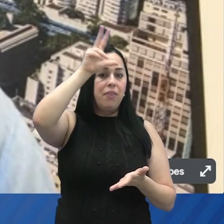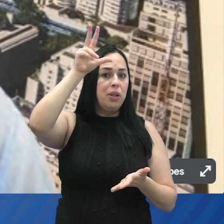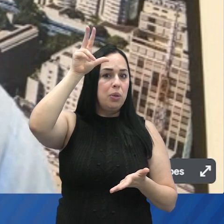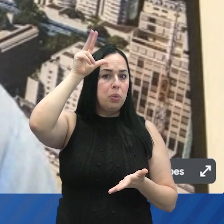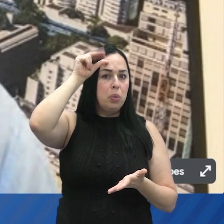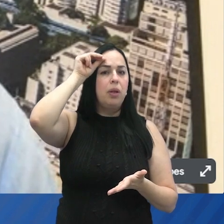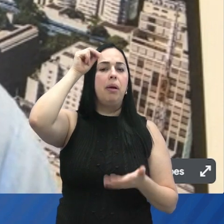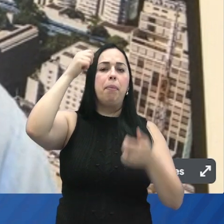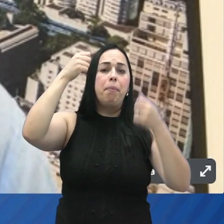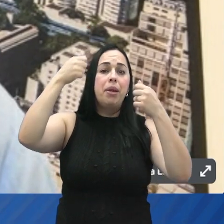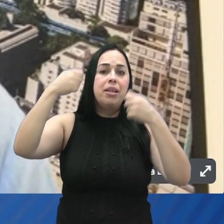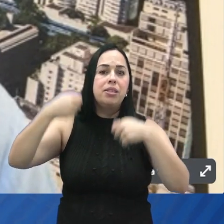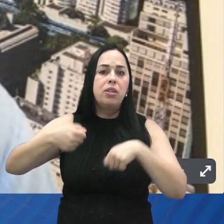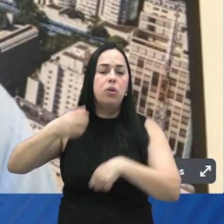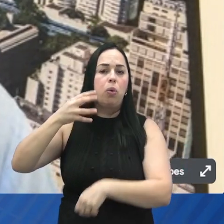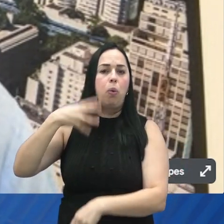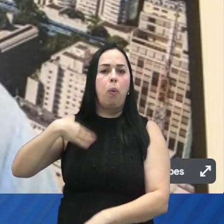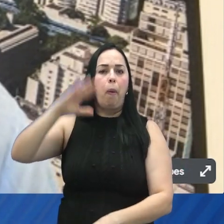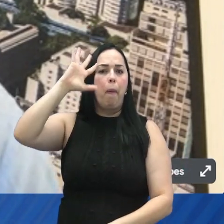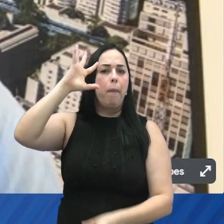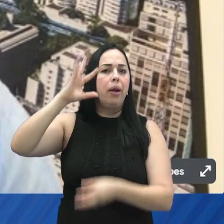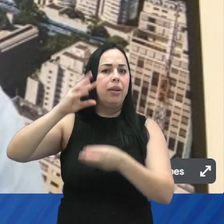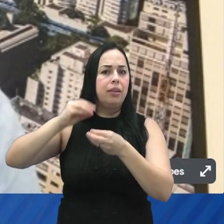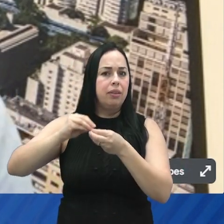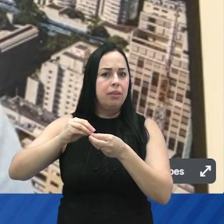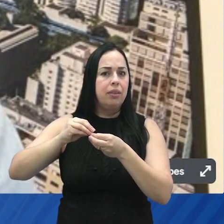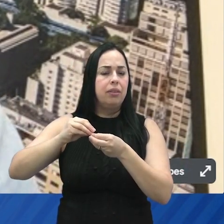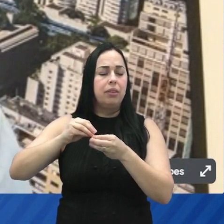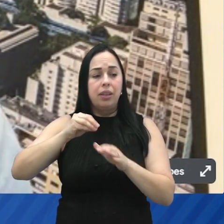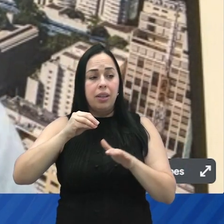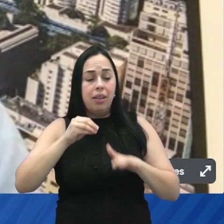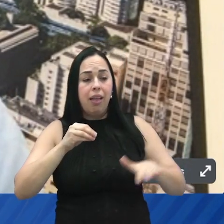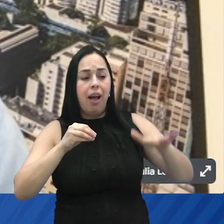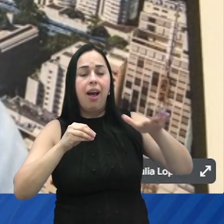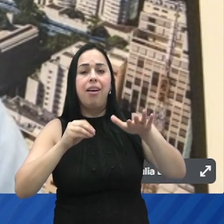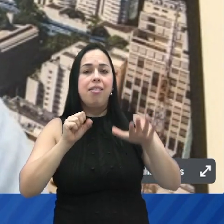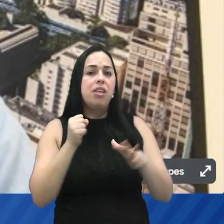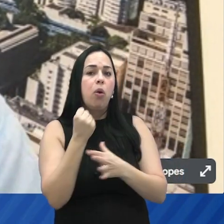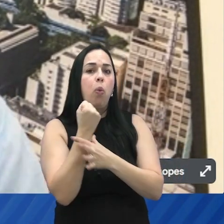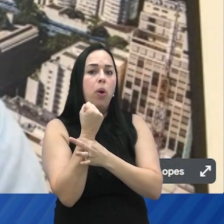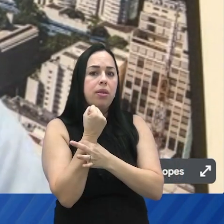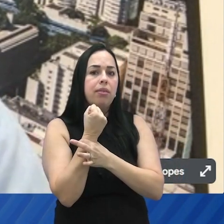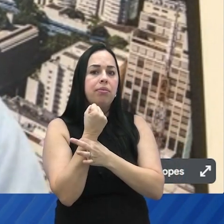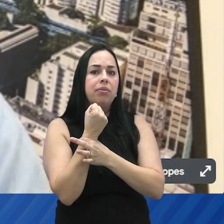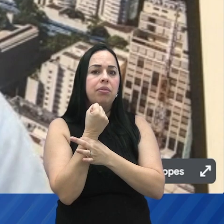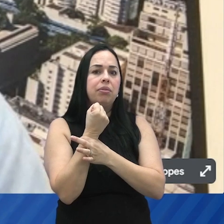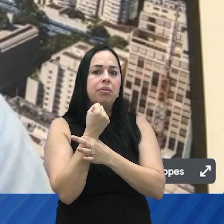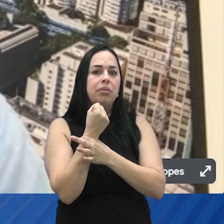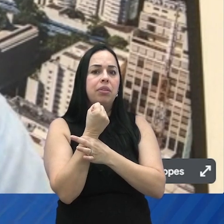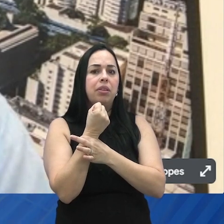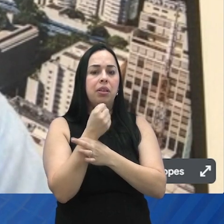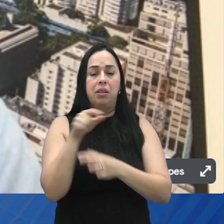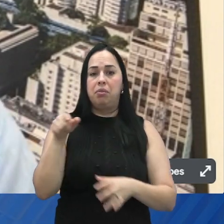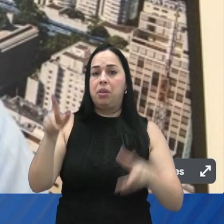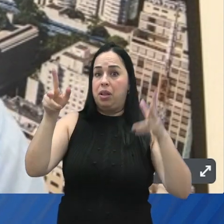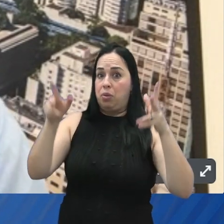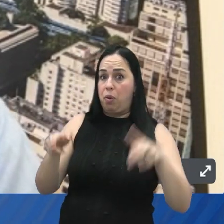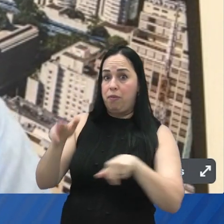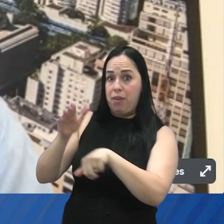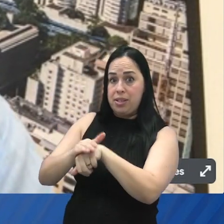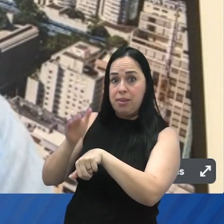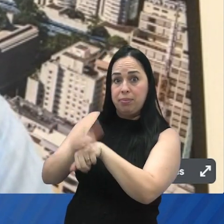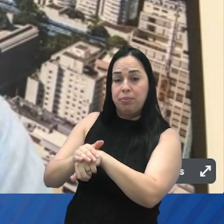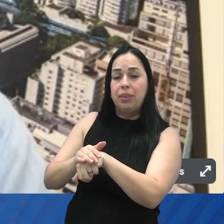geral, entendam que sua participação na área de segurança está muito além de fazer aquilo que a PEM já faz, que